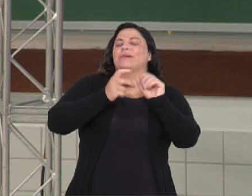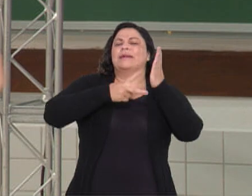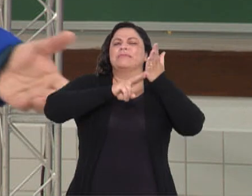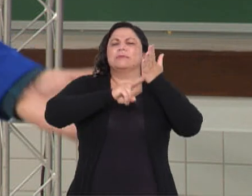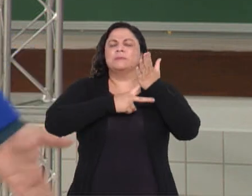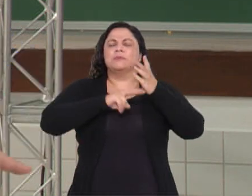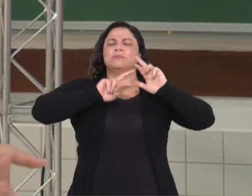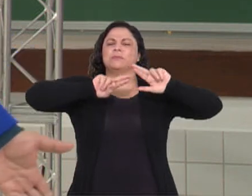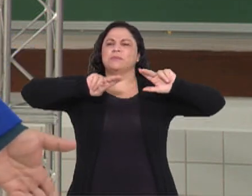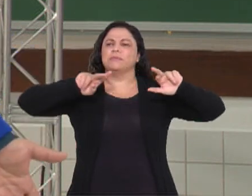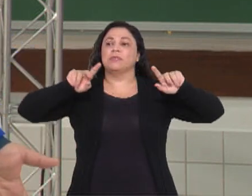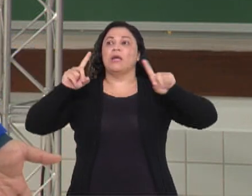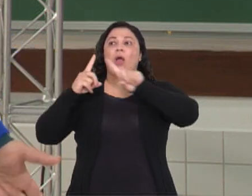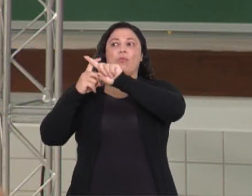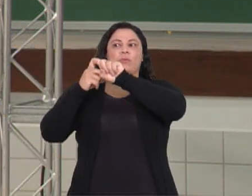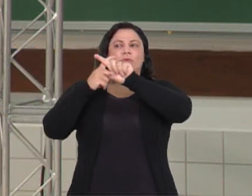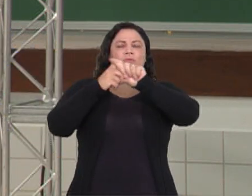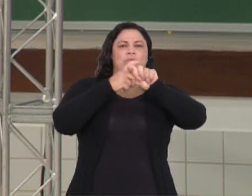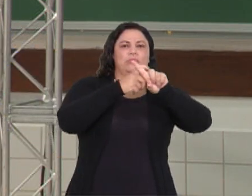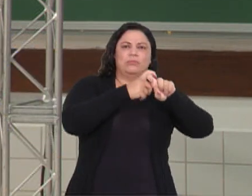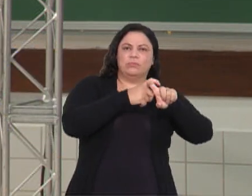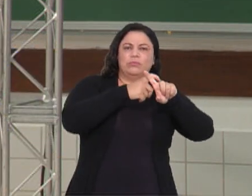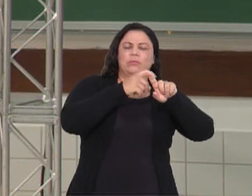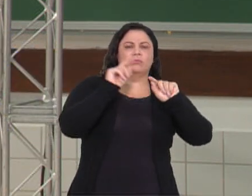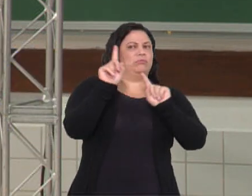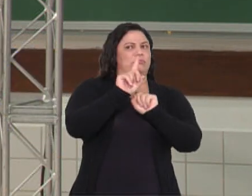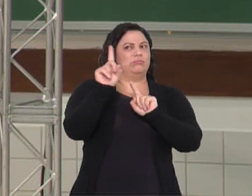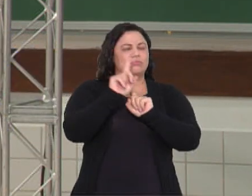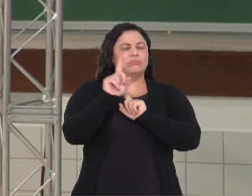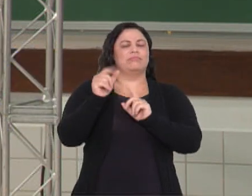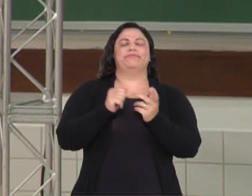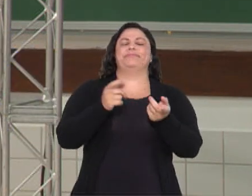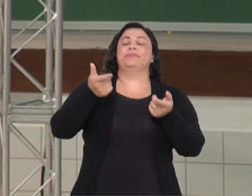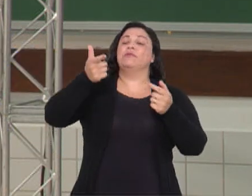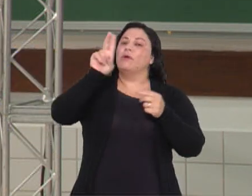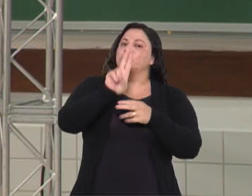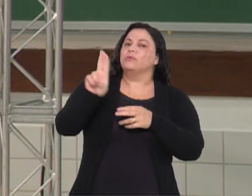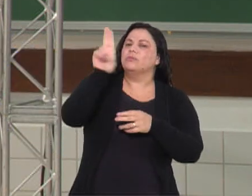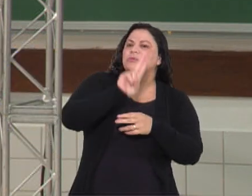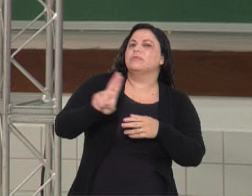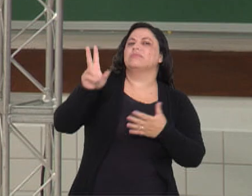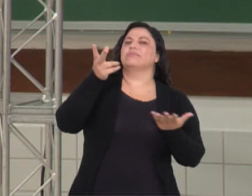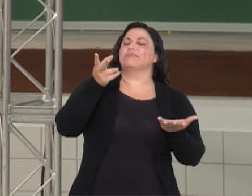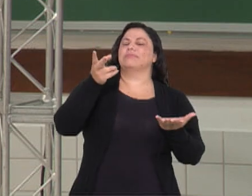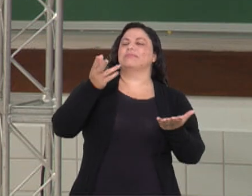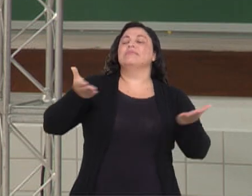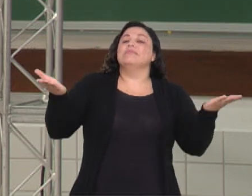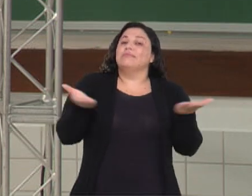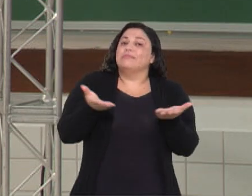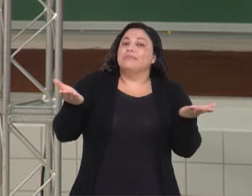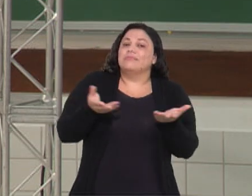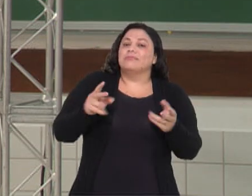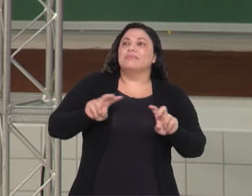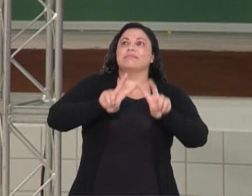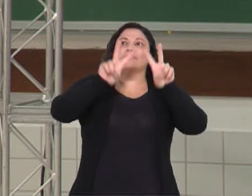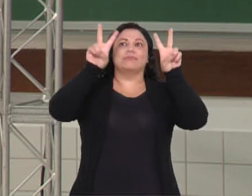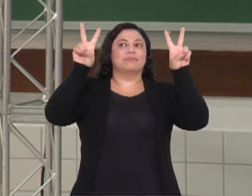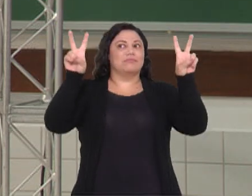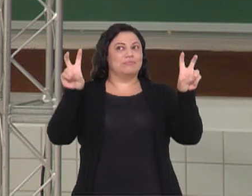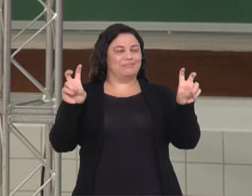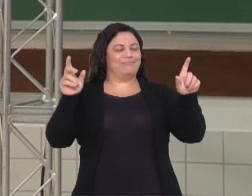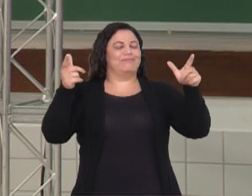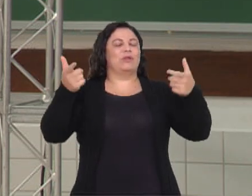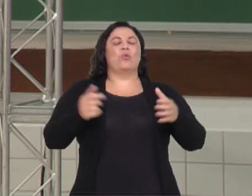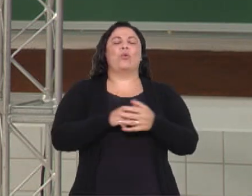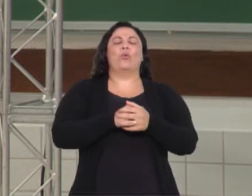polinômios, vamos até usar polinômios na resolução de exercícios, eventualmente, mas o que nós vamos tratar agora é a circunferência, um outro pedacinho